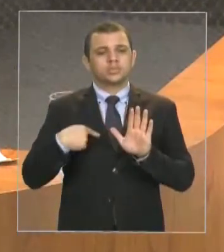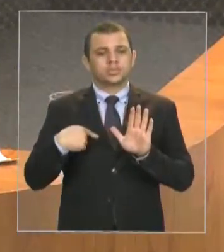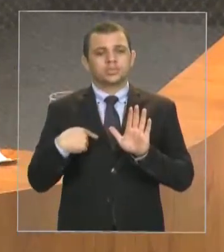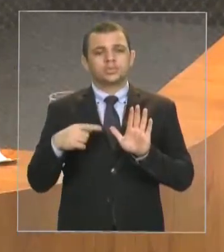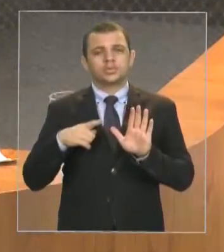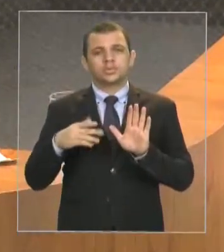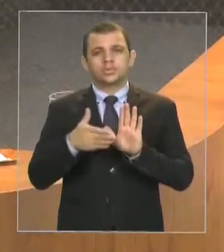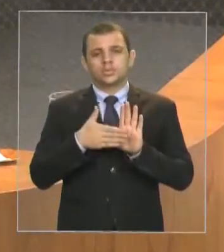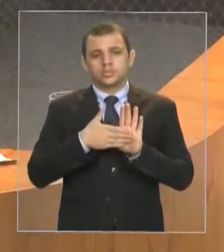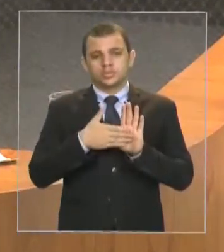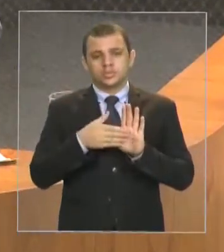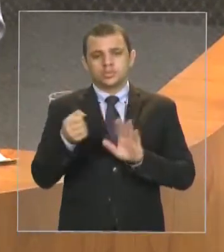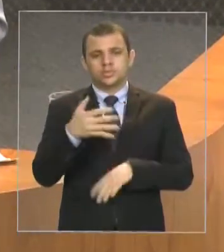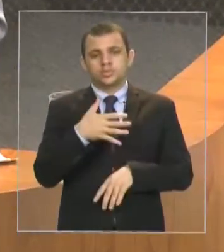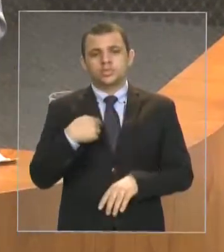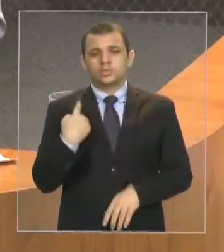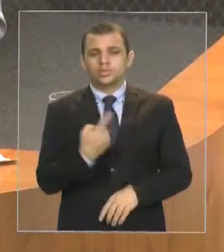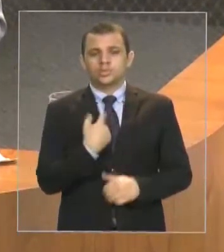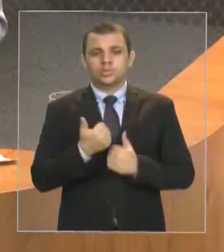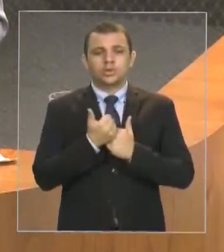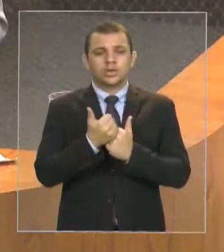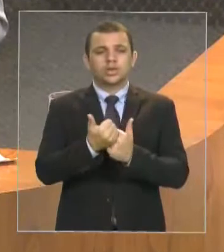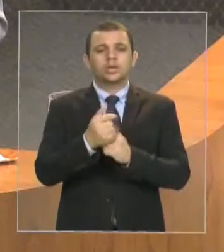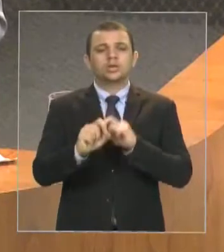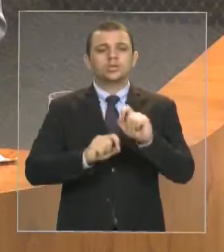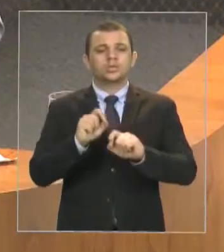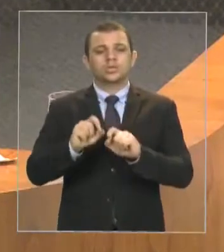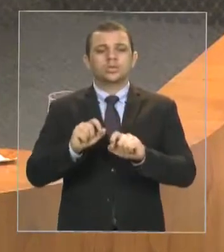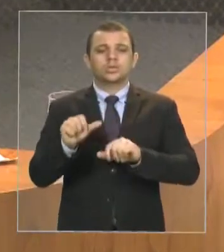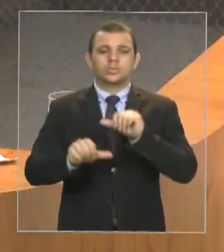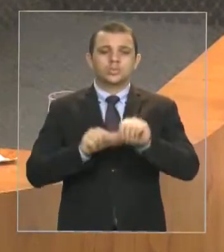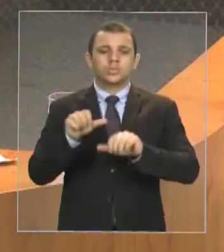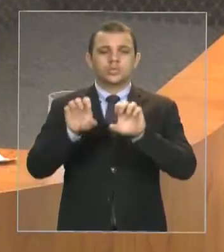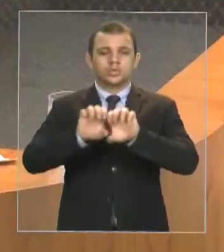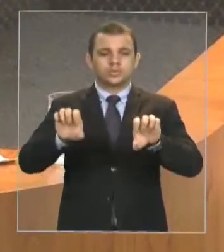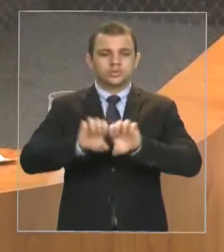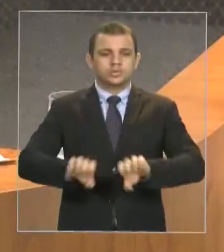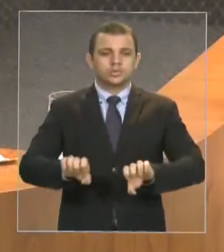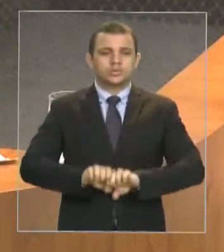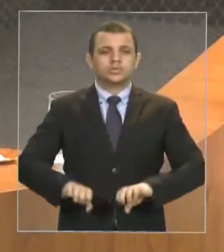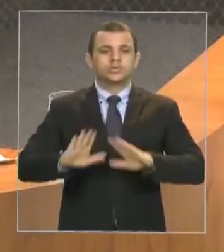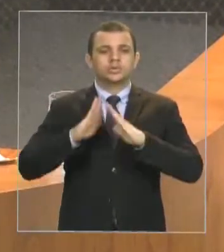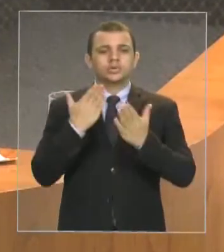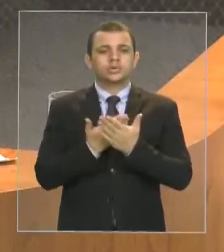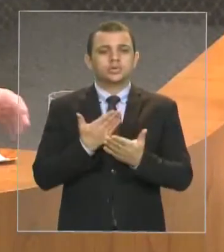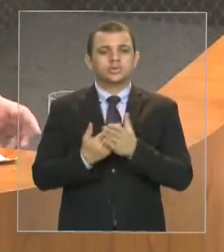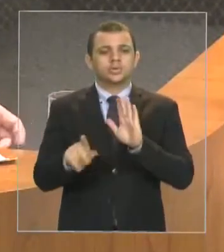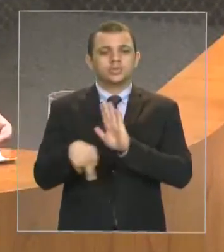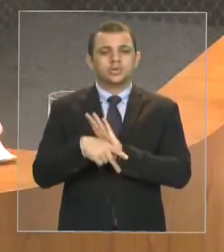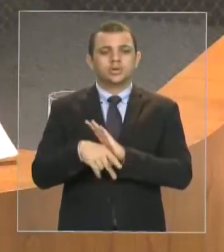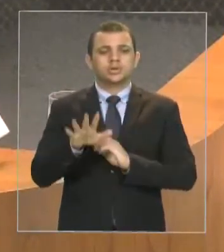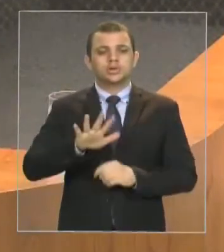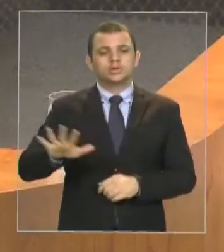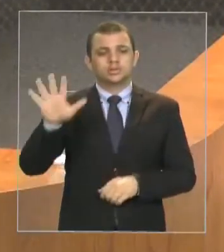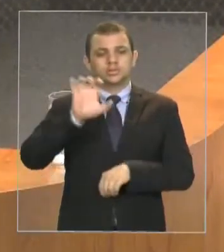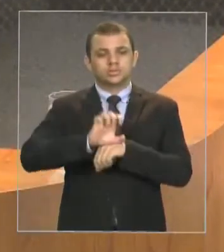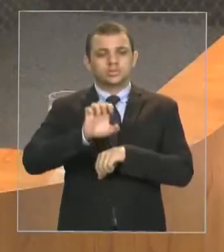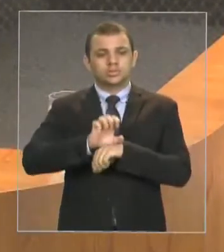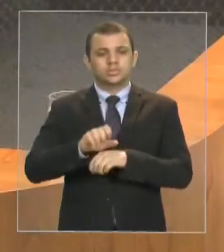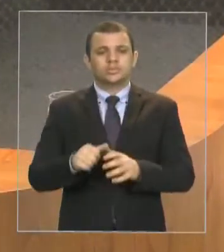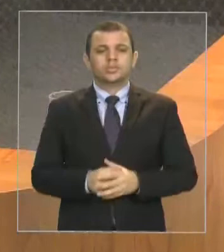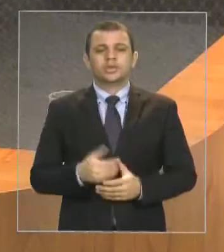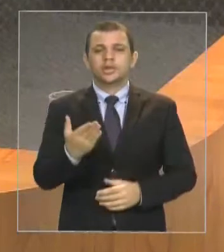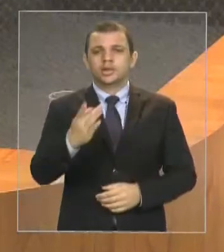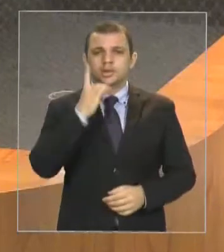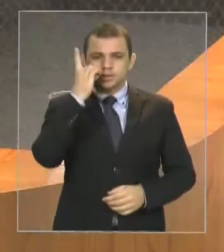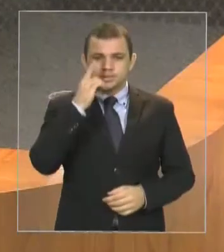proposição, para que ajudemos a remodelação da infraestrutura das escolas da rede. Deputado